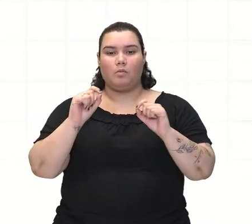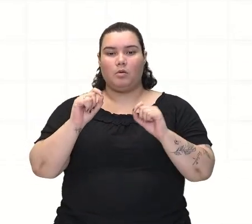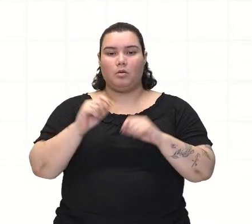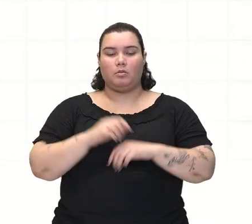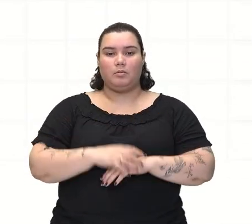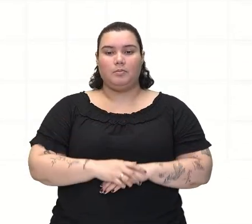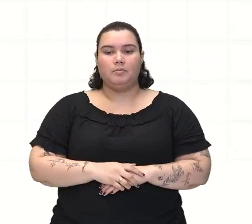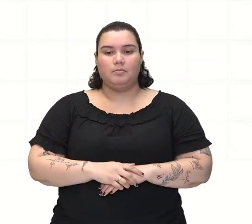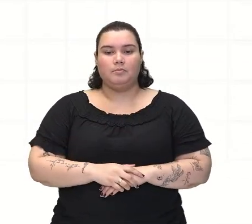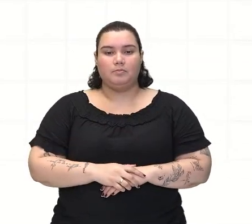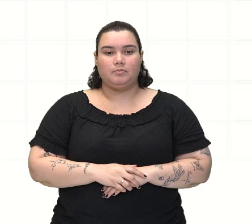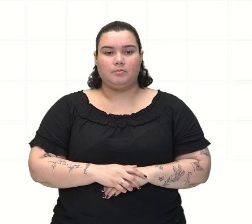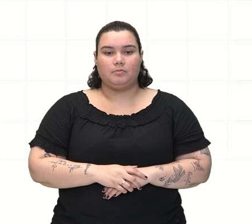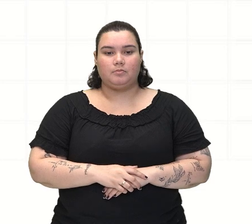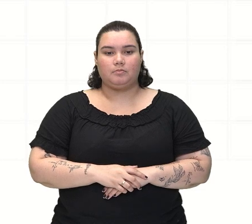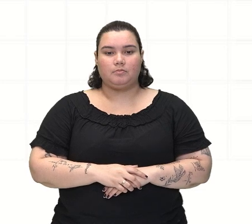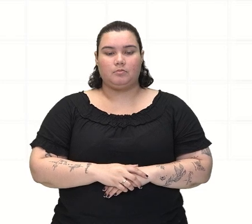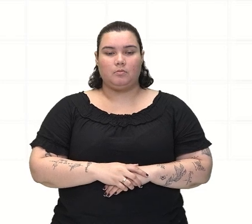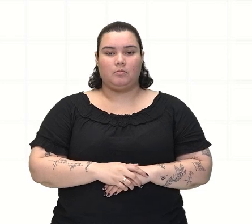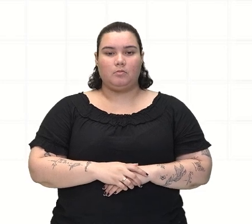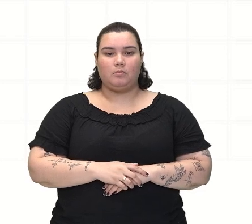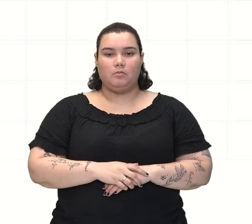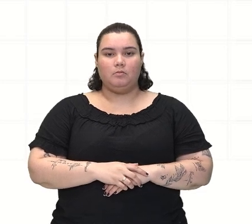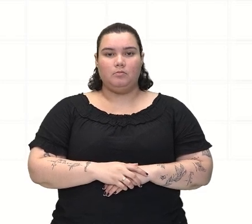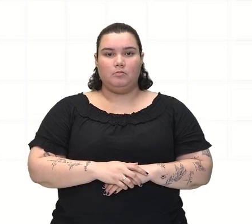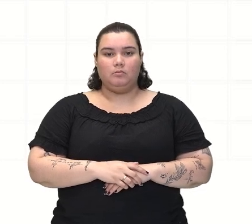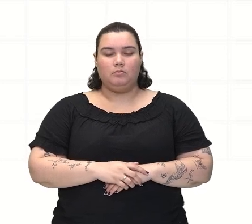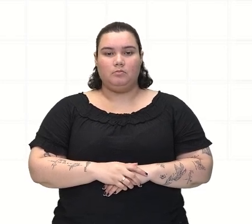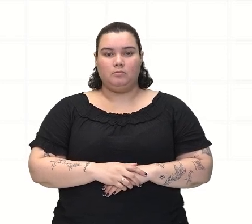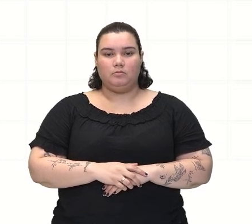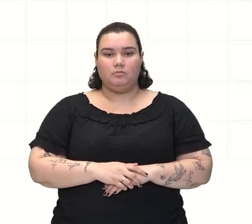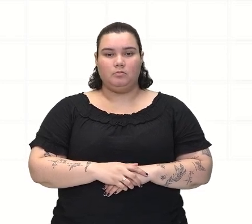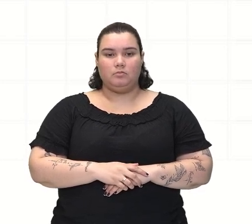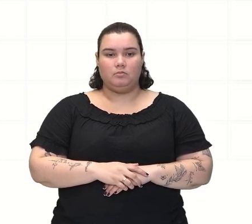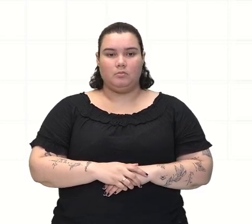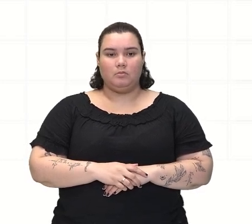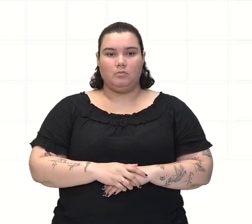lá na tela anterior,